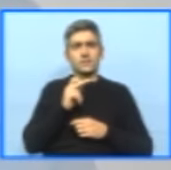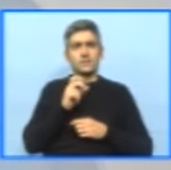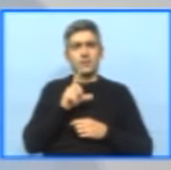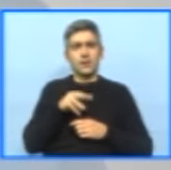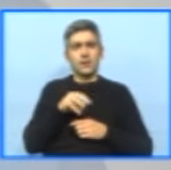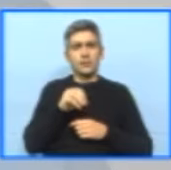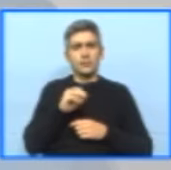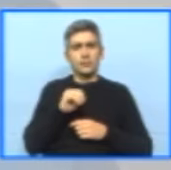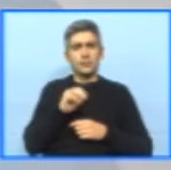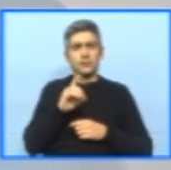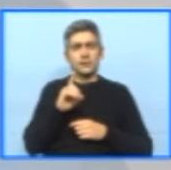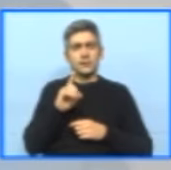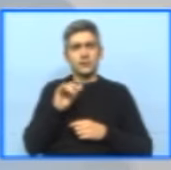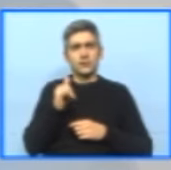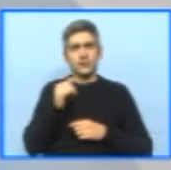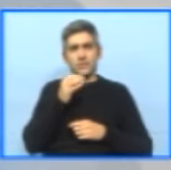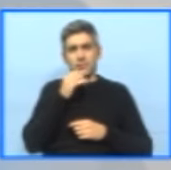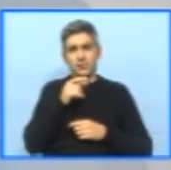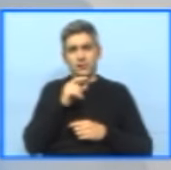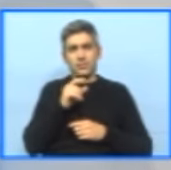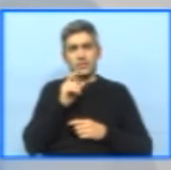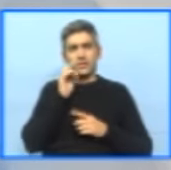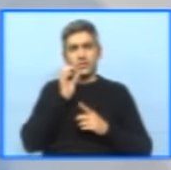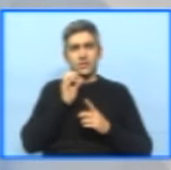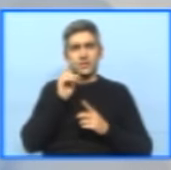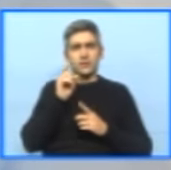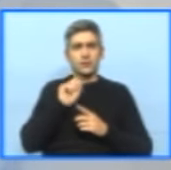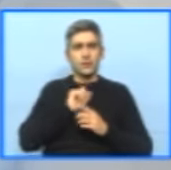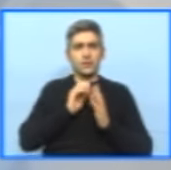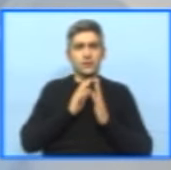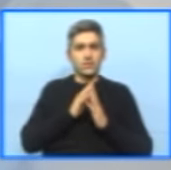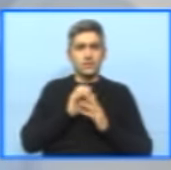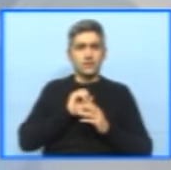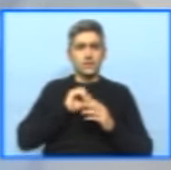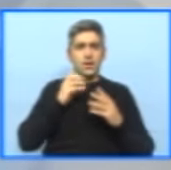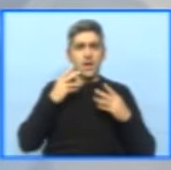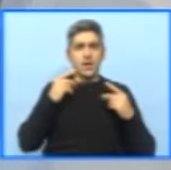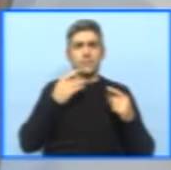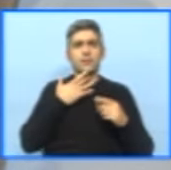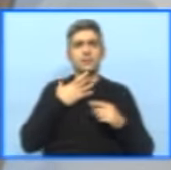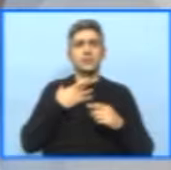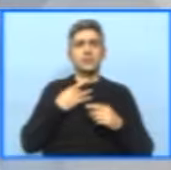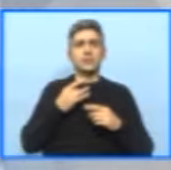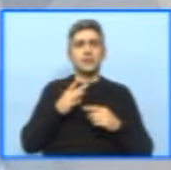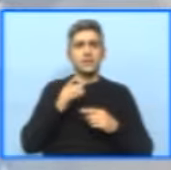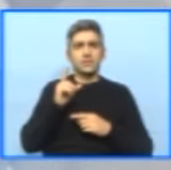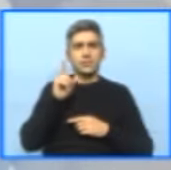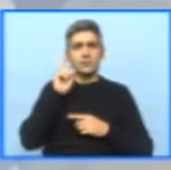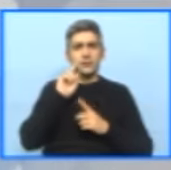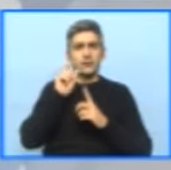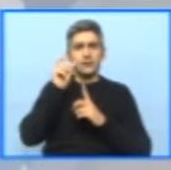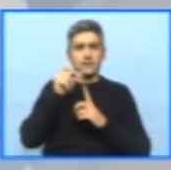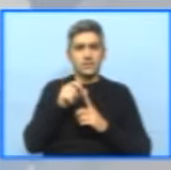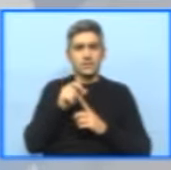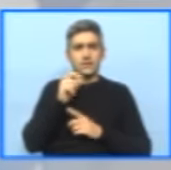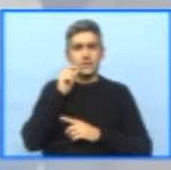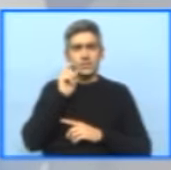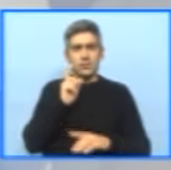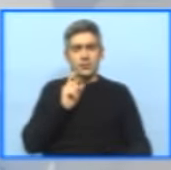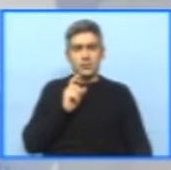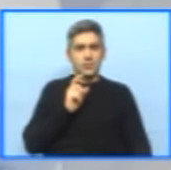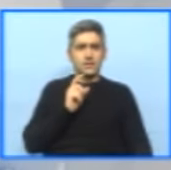fala dessa realidade. Senhor, sois o meu Deus, desde a aurora vos procura, minha alma tem sede de vós. Portanto, o homem é um ser sedento.